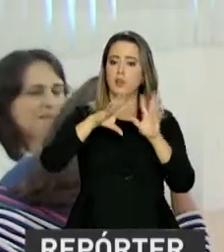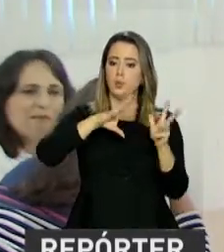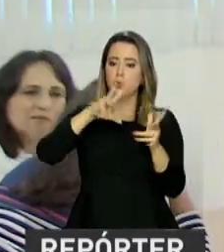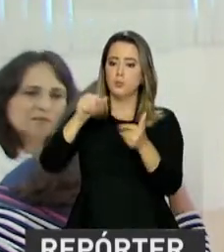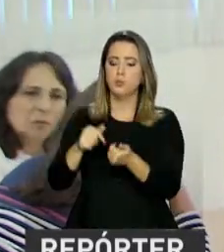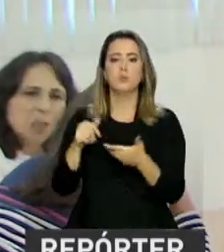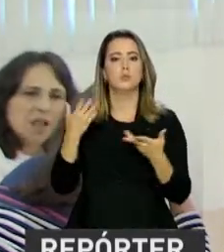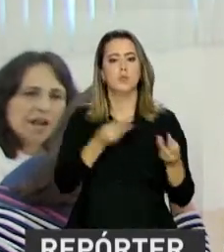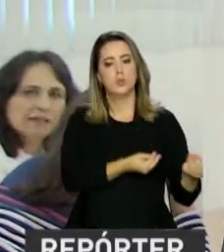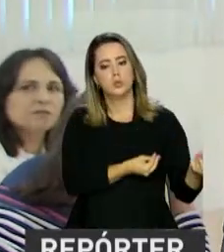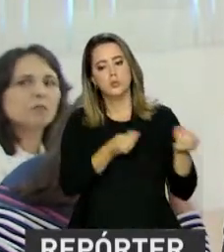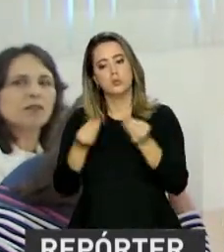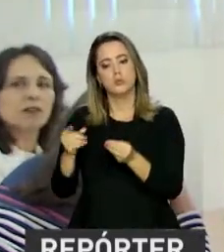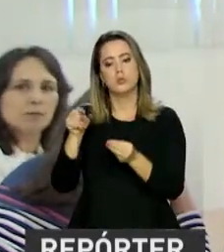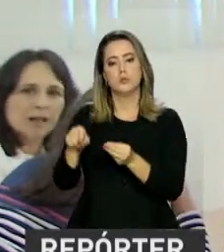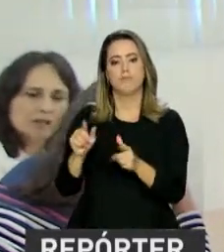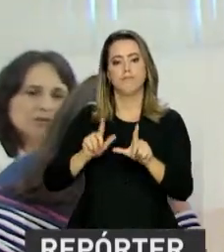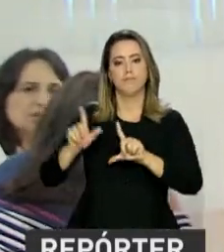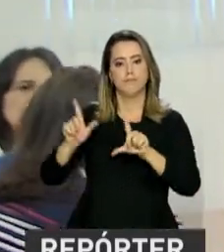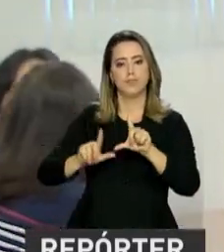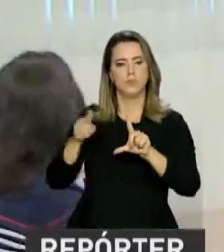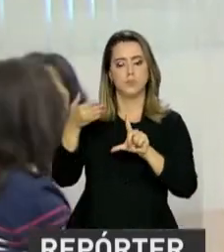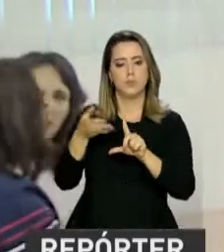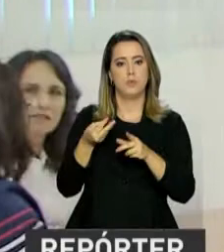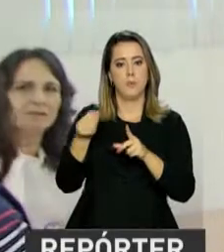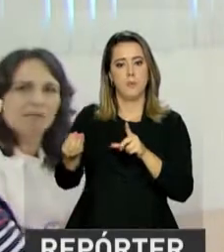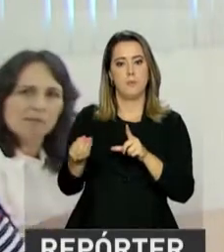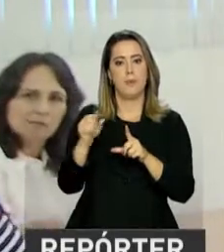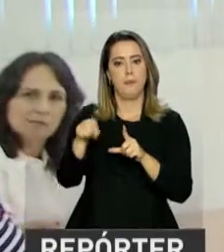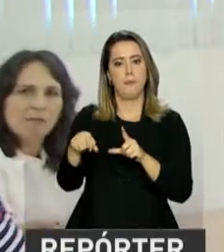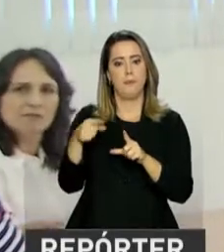transferência de competência, nós damos